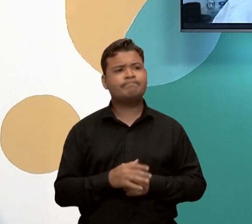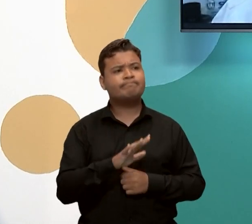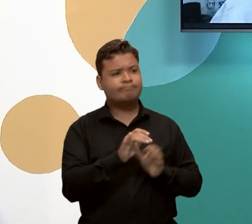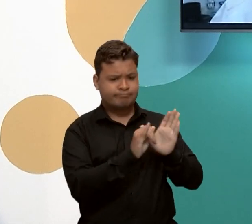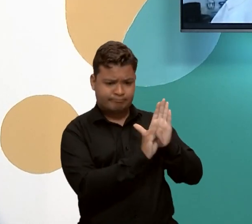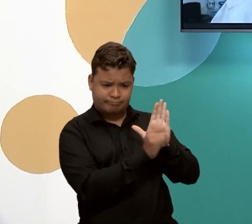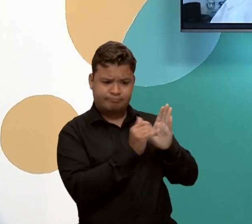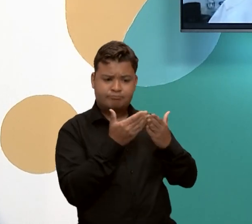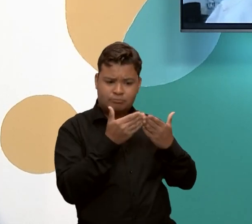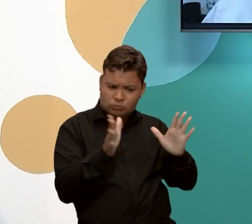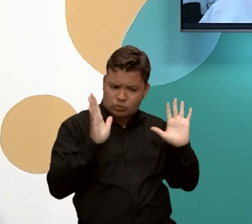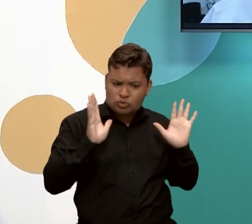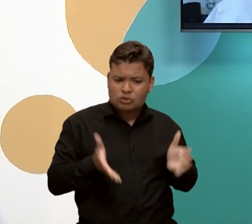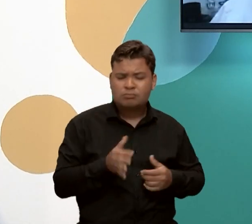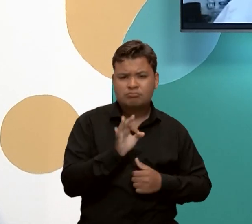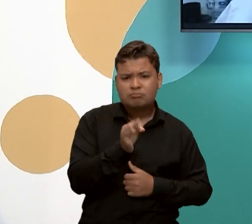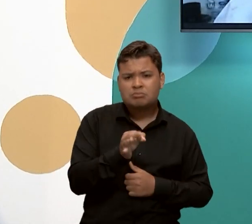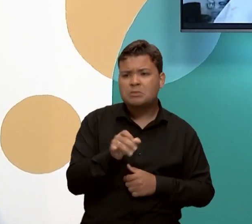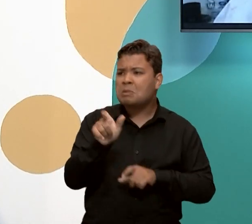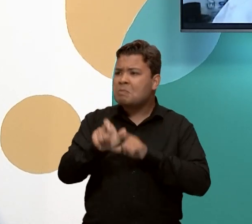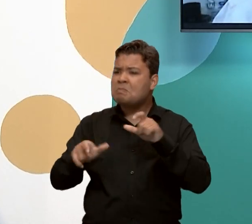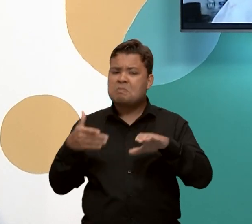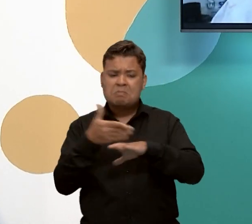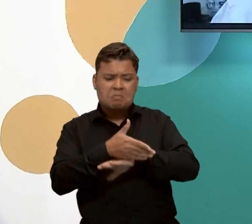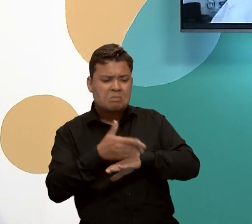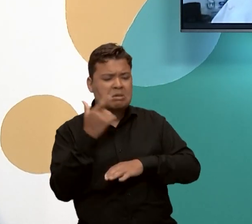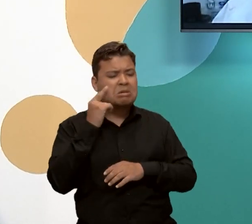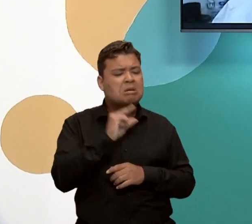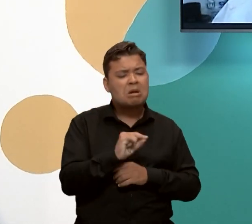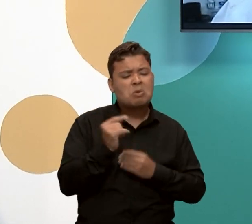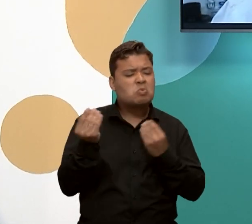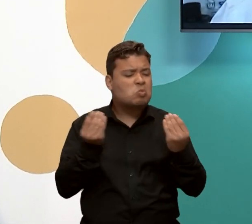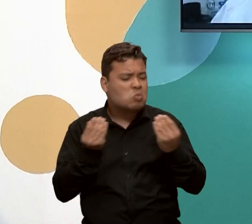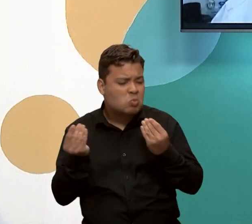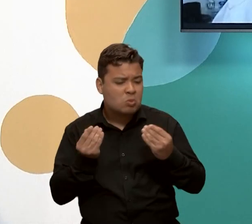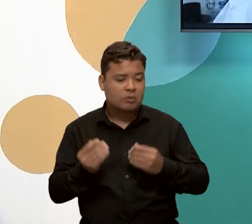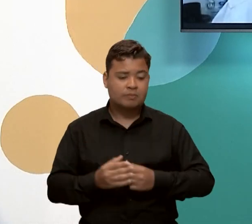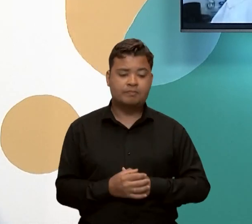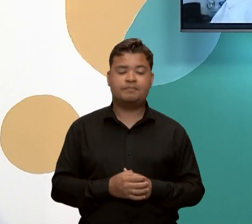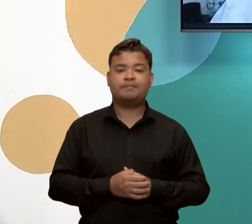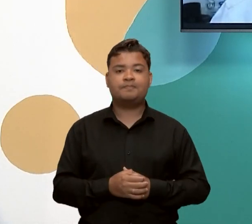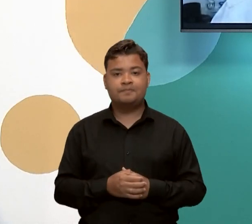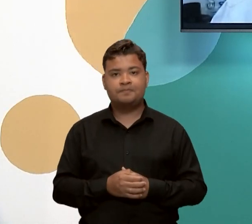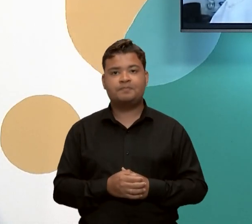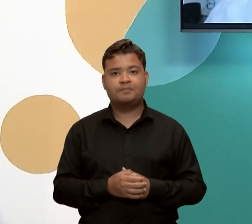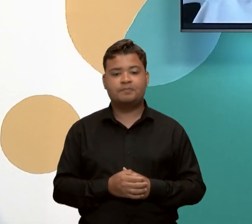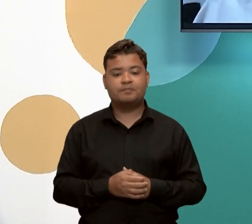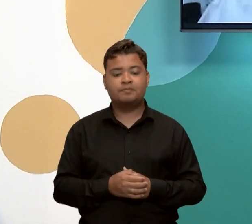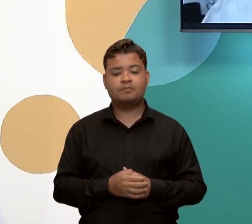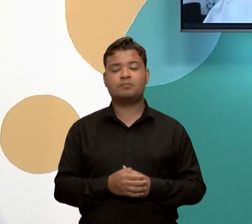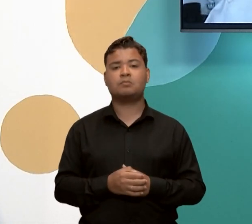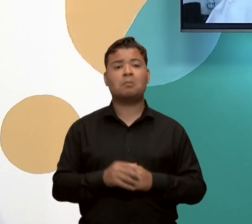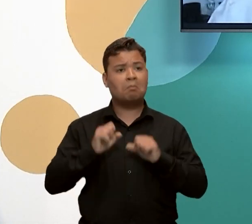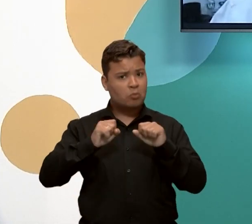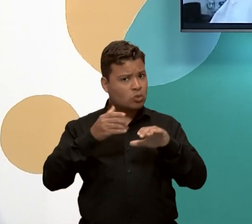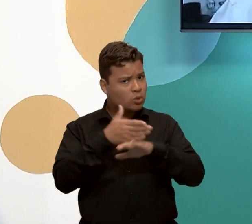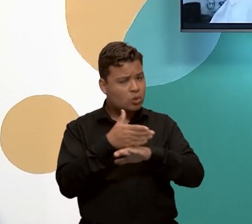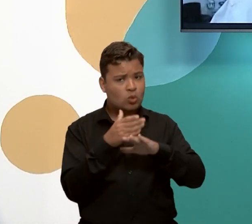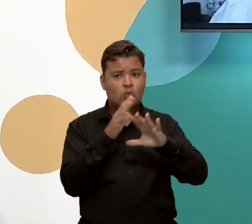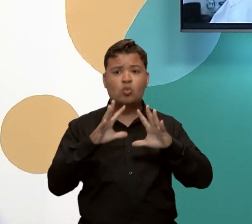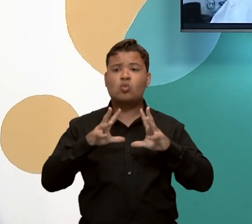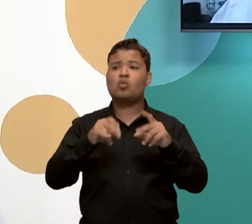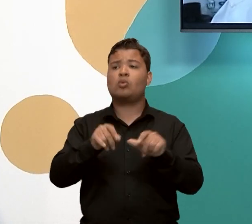pode participar? Como é que funciona? Explica para a gente. Podem participar todos os estudantes